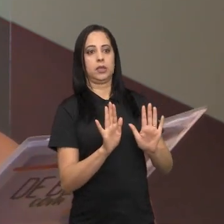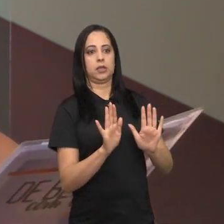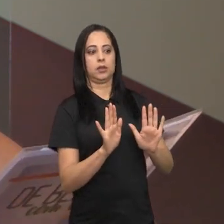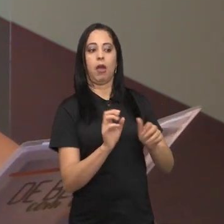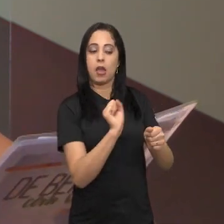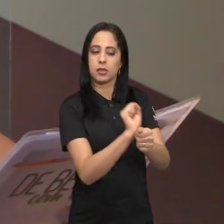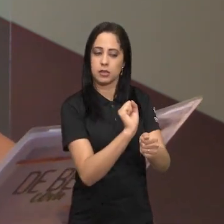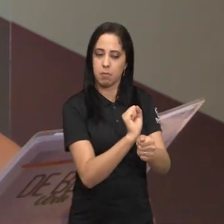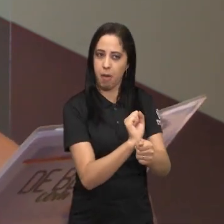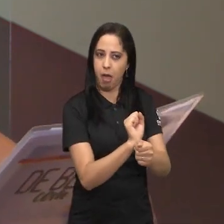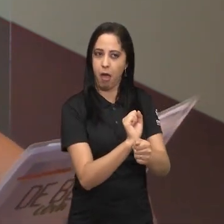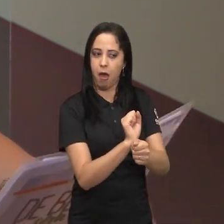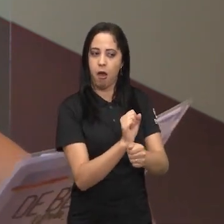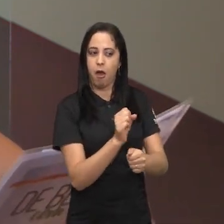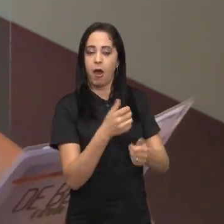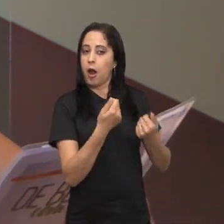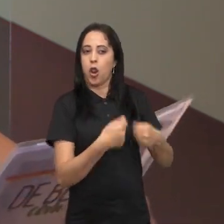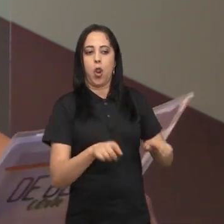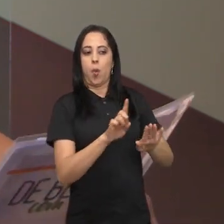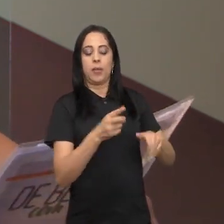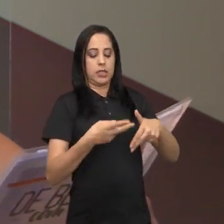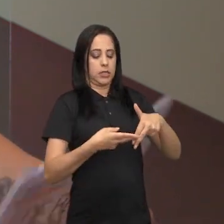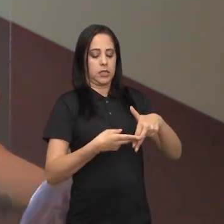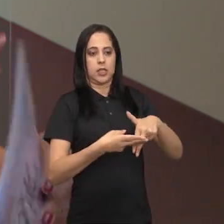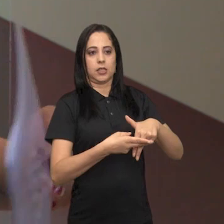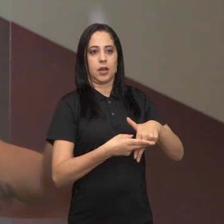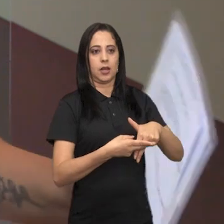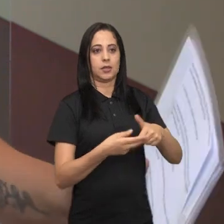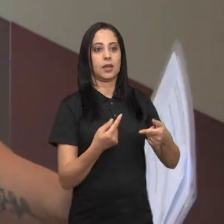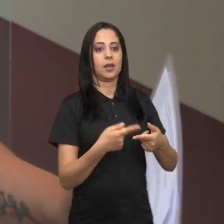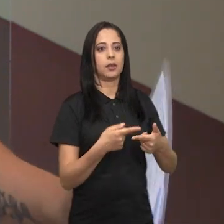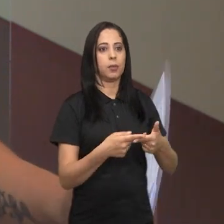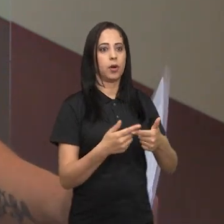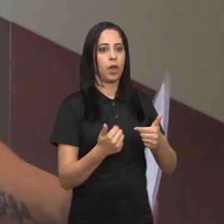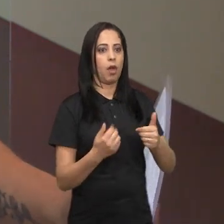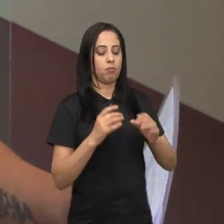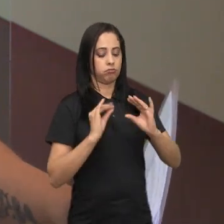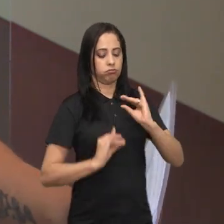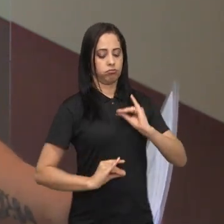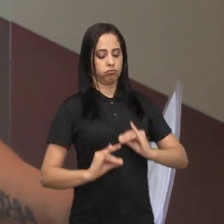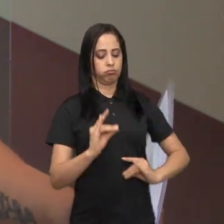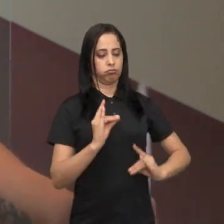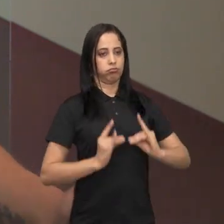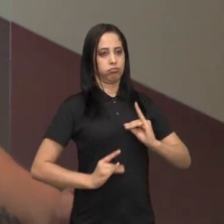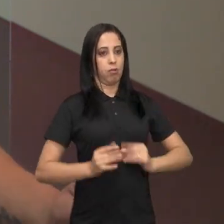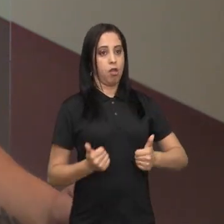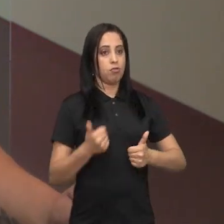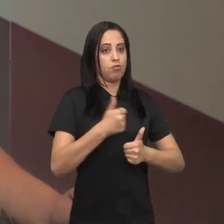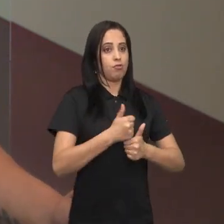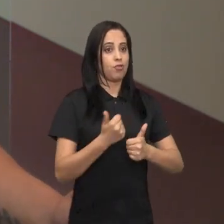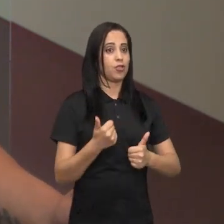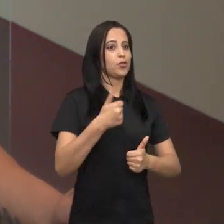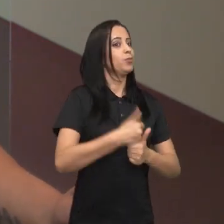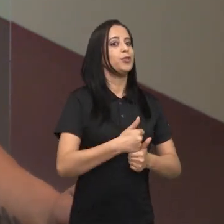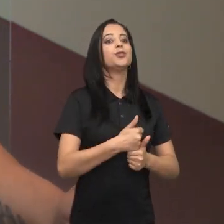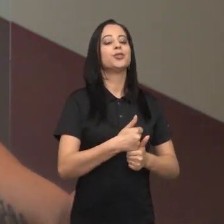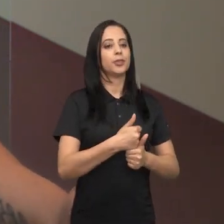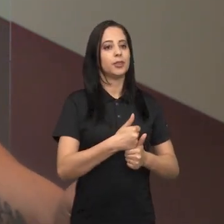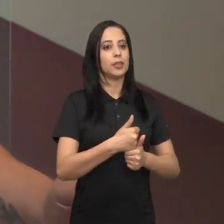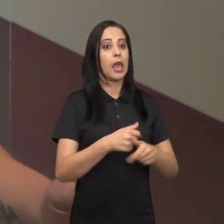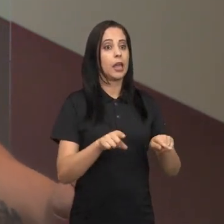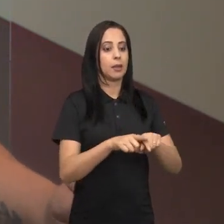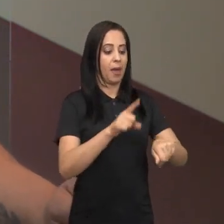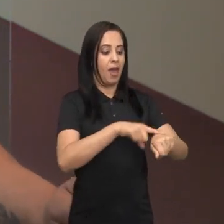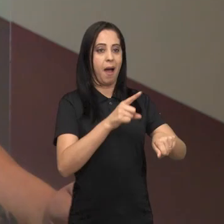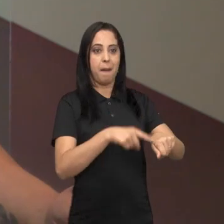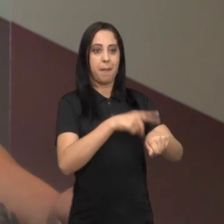aguarda um pouquinho, espera, começa com a reposição hormonal. E aí ela falou, eu não só precisei, a cirurgia foi